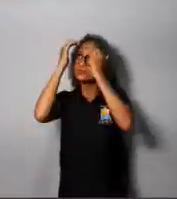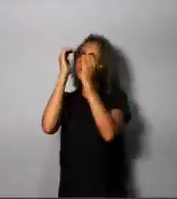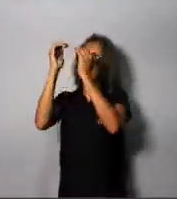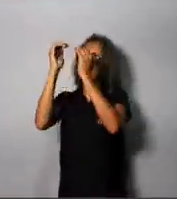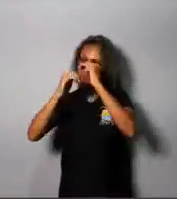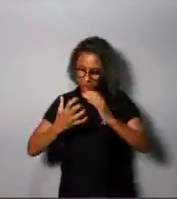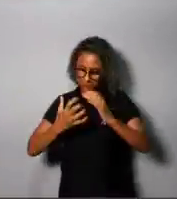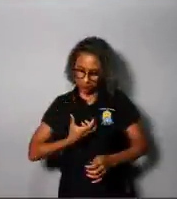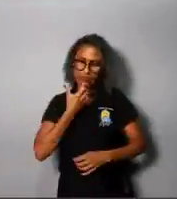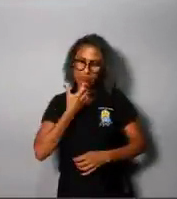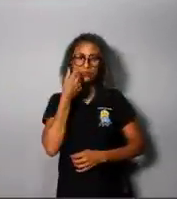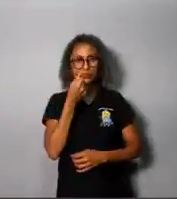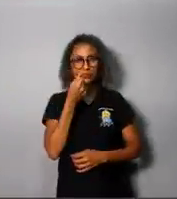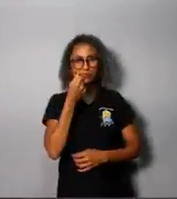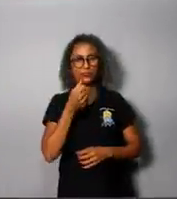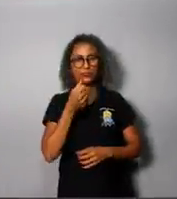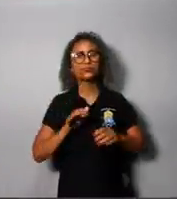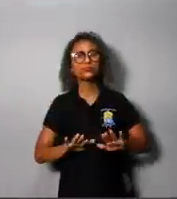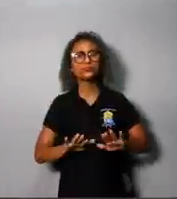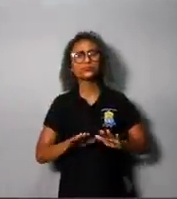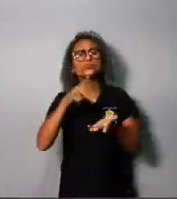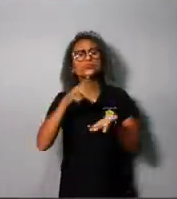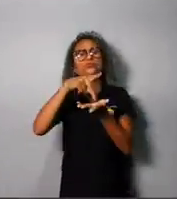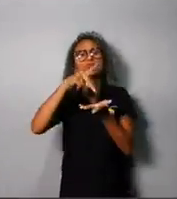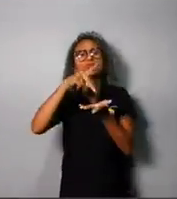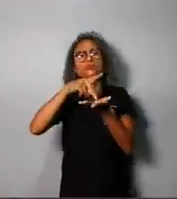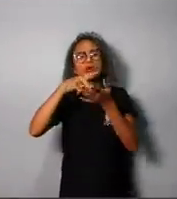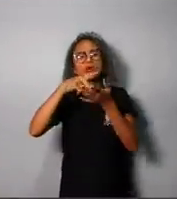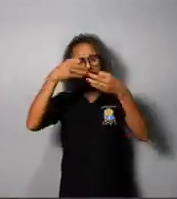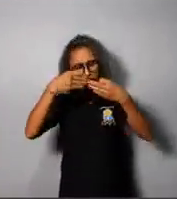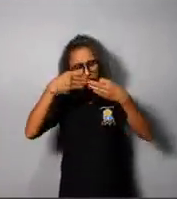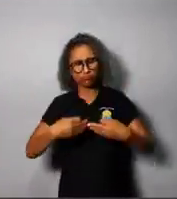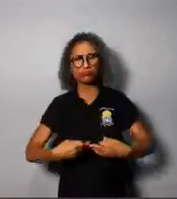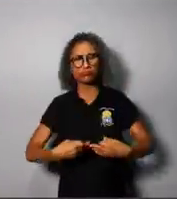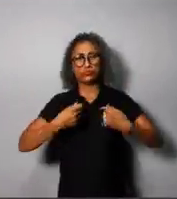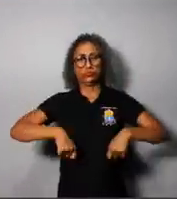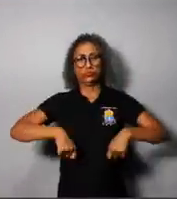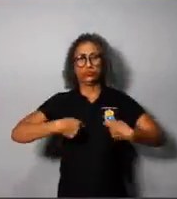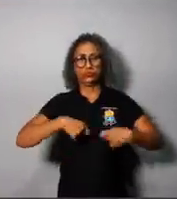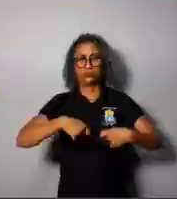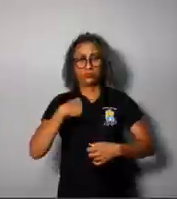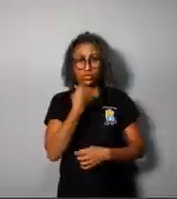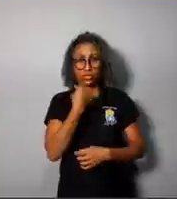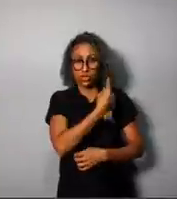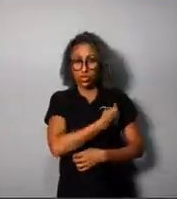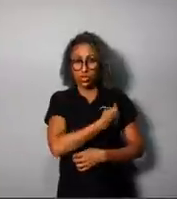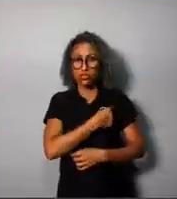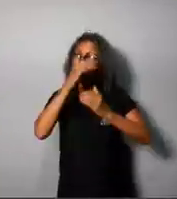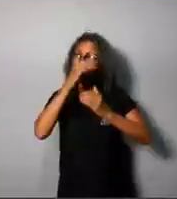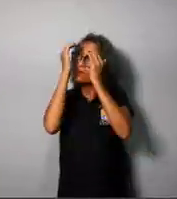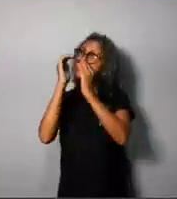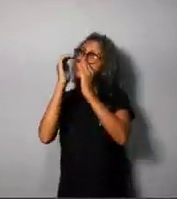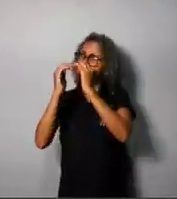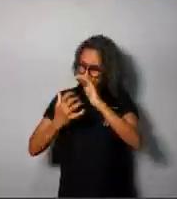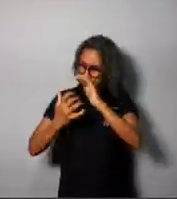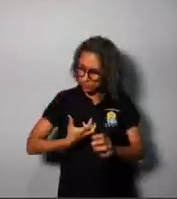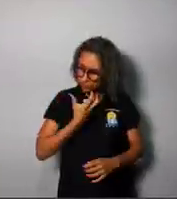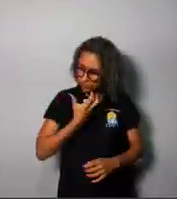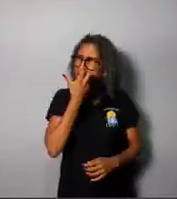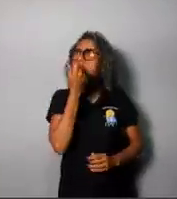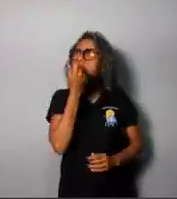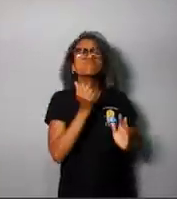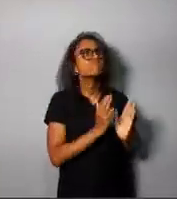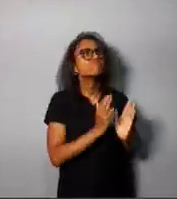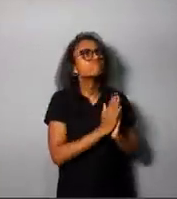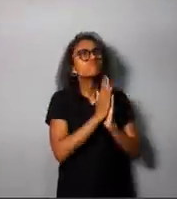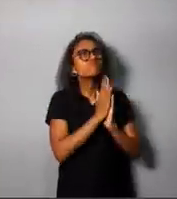é justo e necessário. É nosso dever e salvação dar-vos graças sempre e em